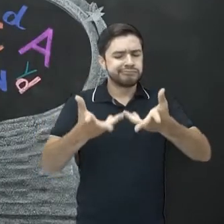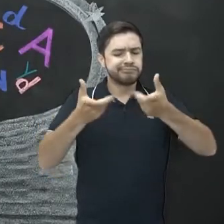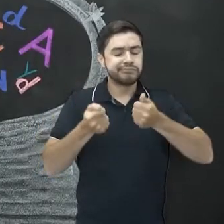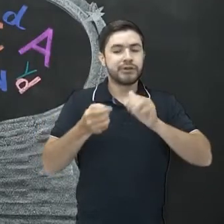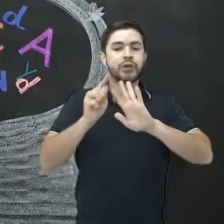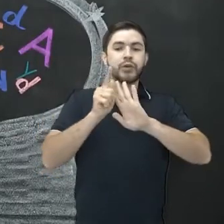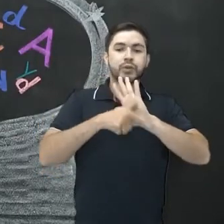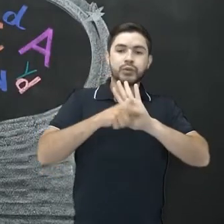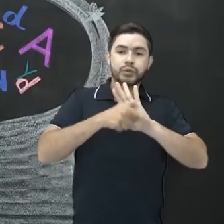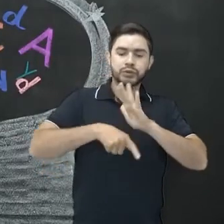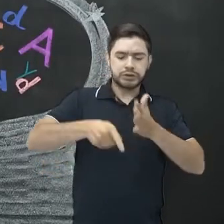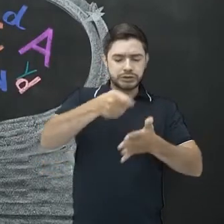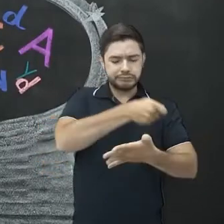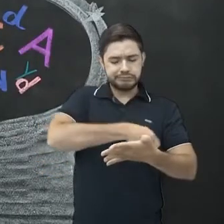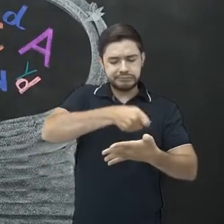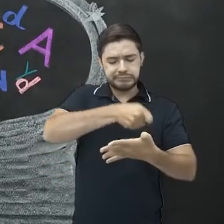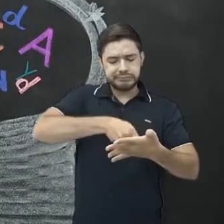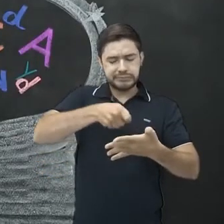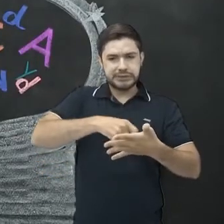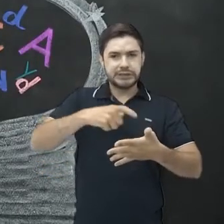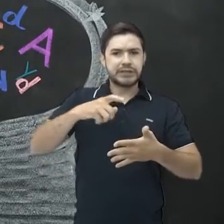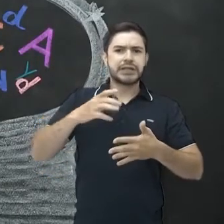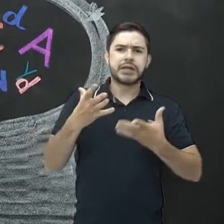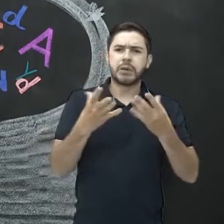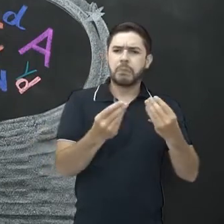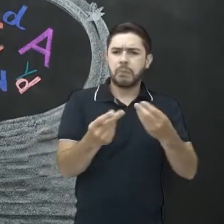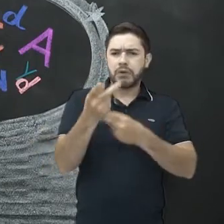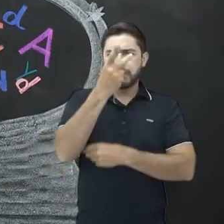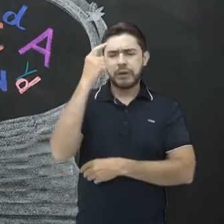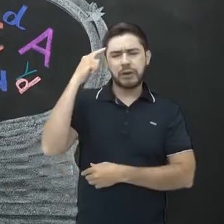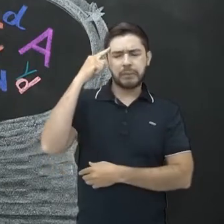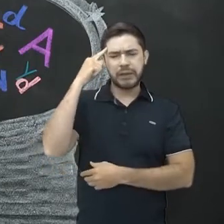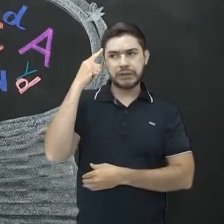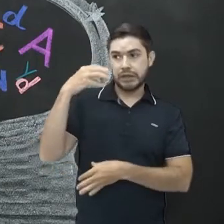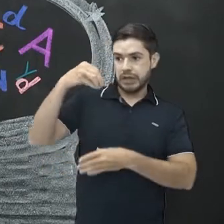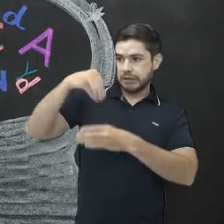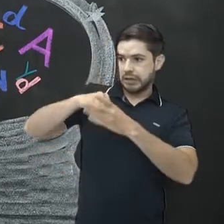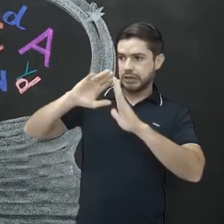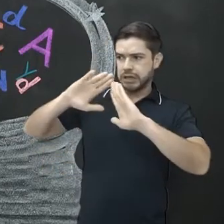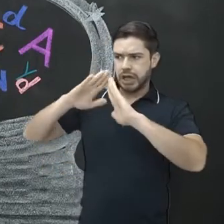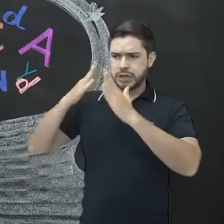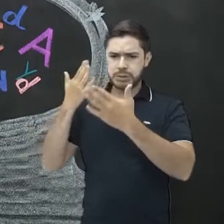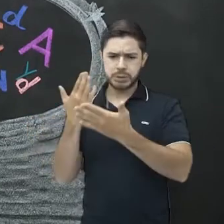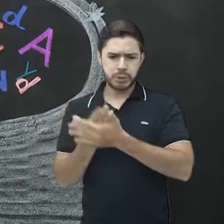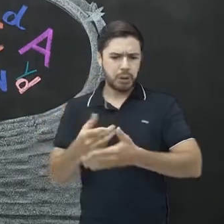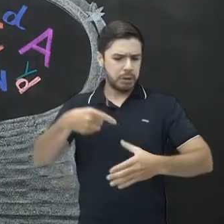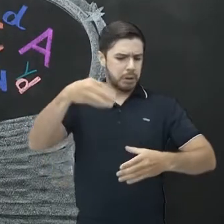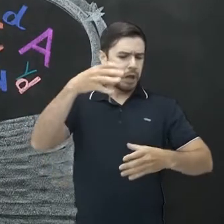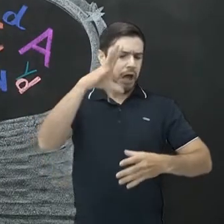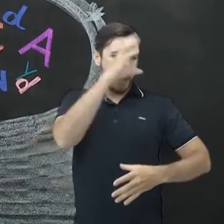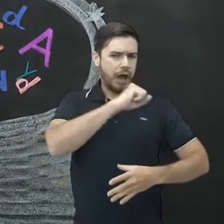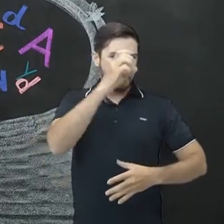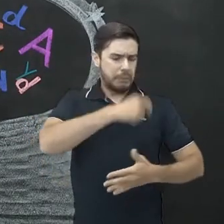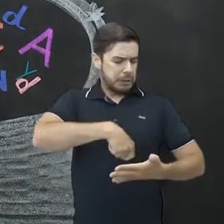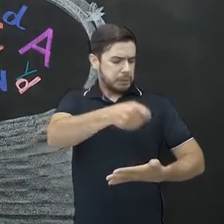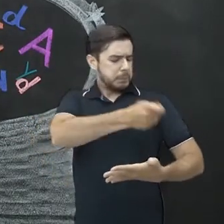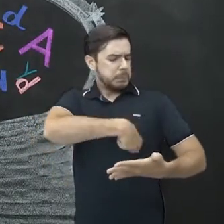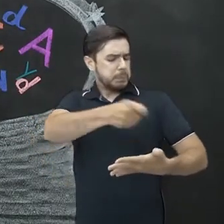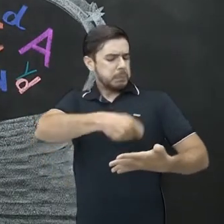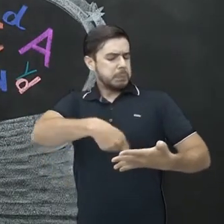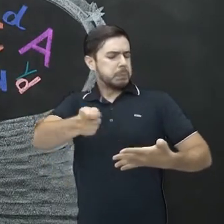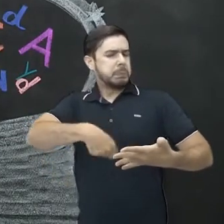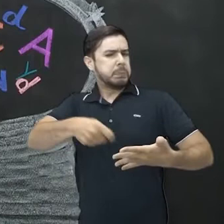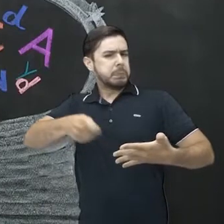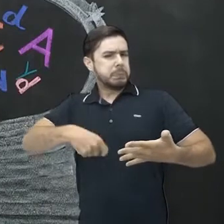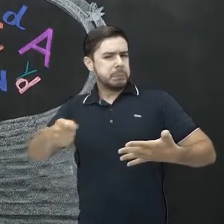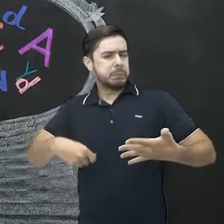escritos, porque bem ou mal as pessoas têm uma expectativa de que na escola você adquira uma escrita perfeita, aprenda as técnicas de desenvolvimento de